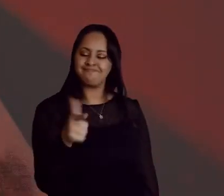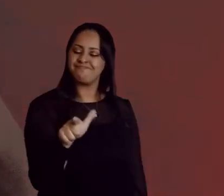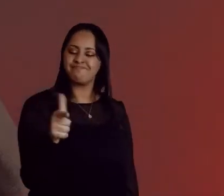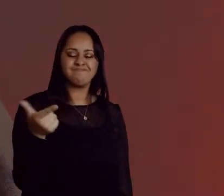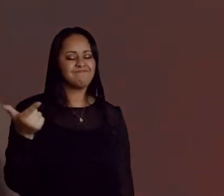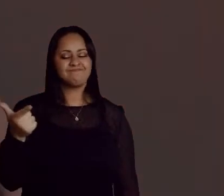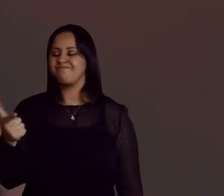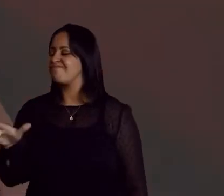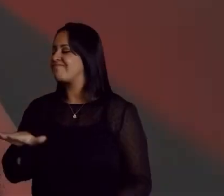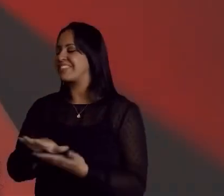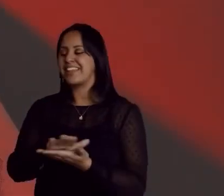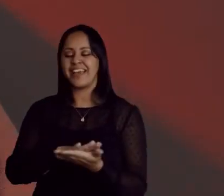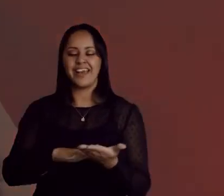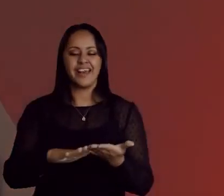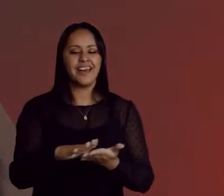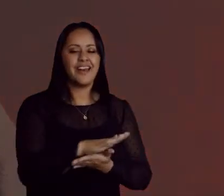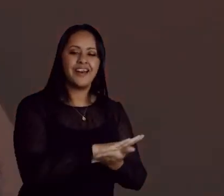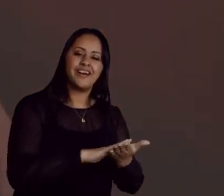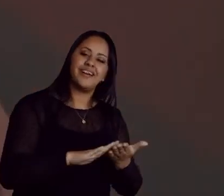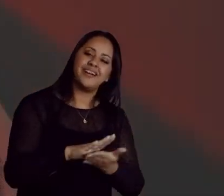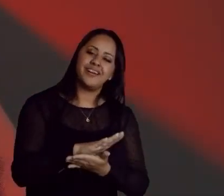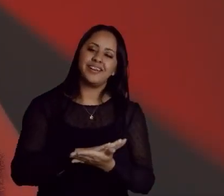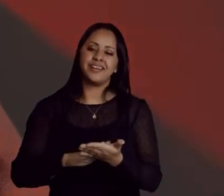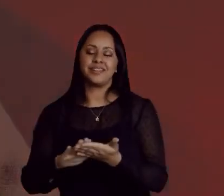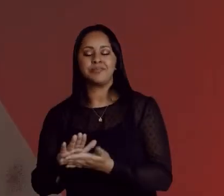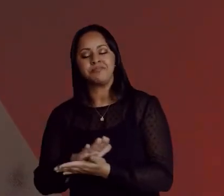Temor não há,